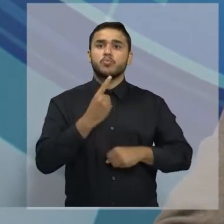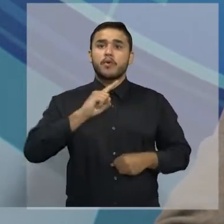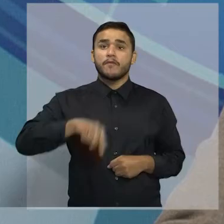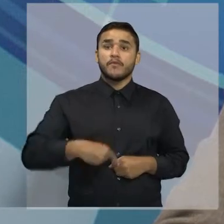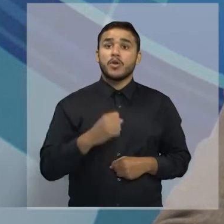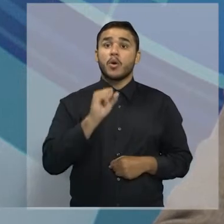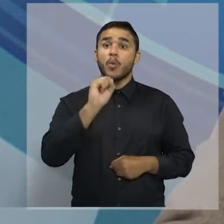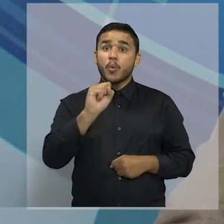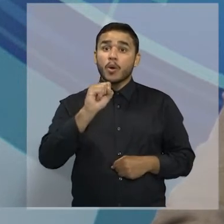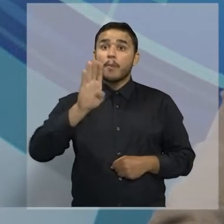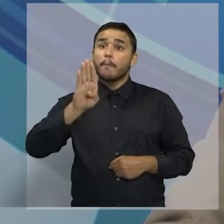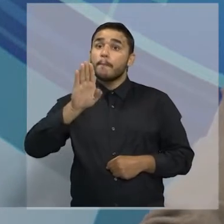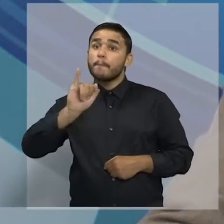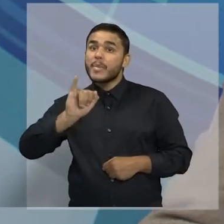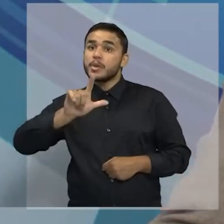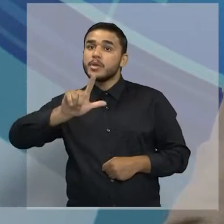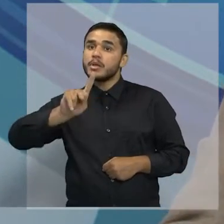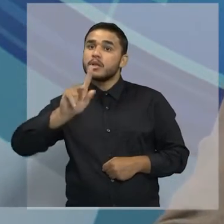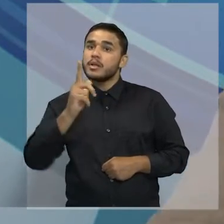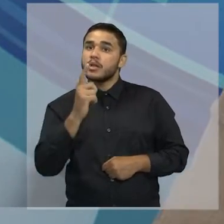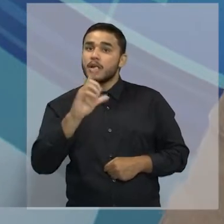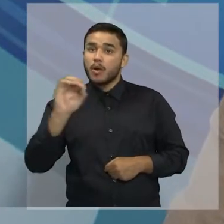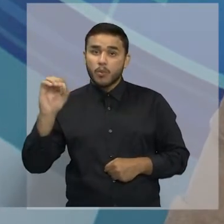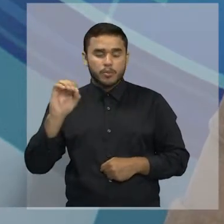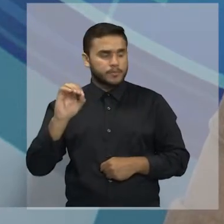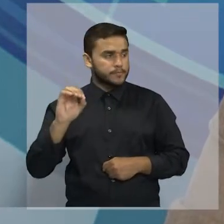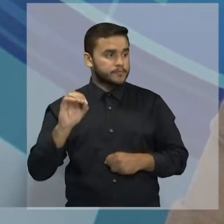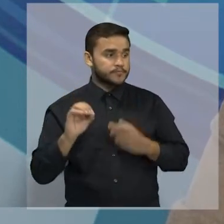1,8 bilhão. Falta